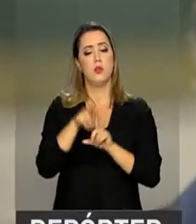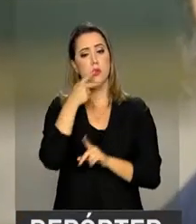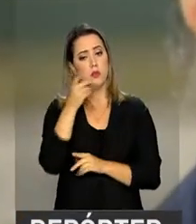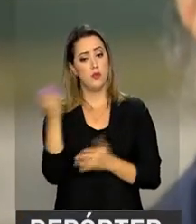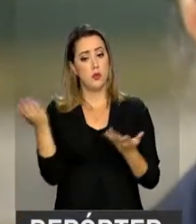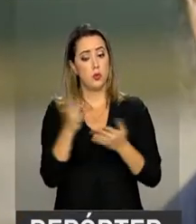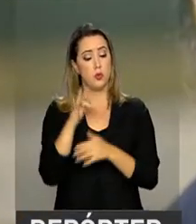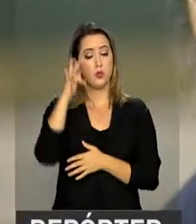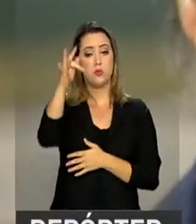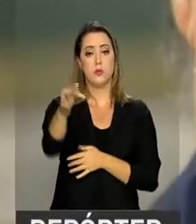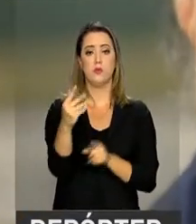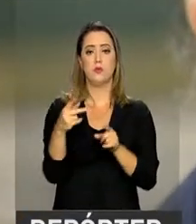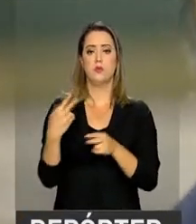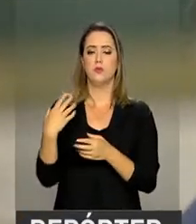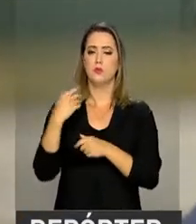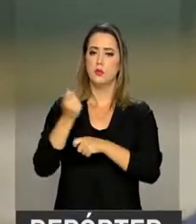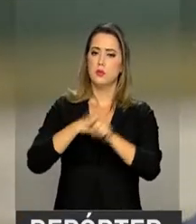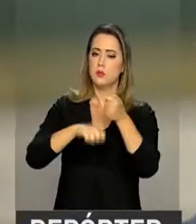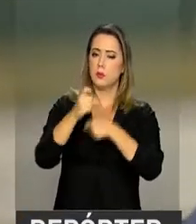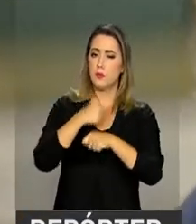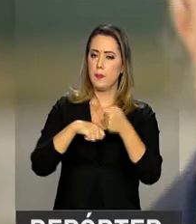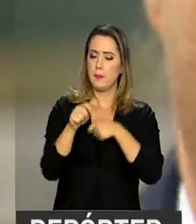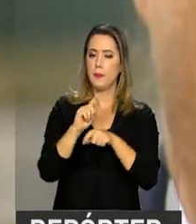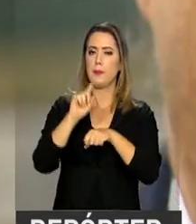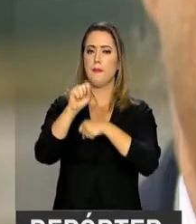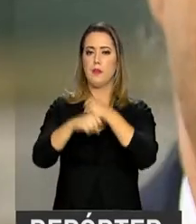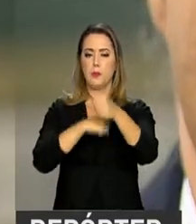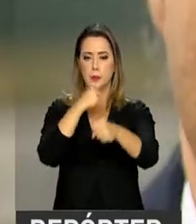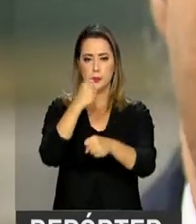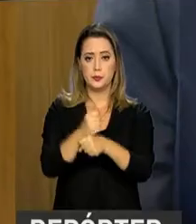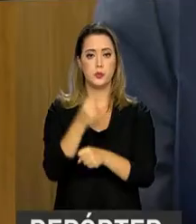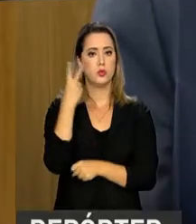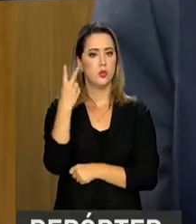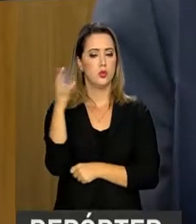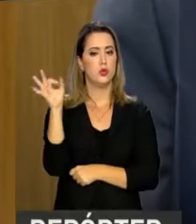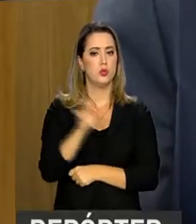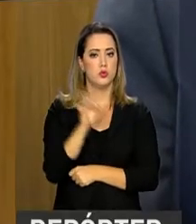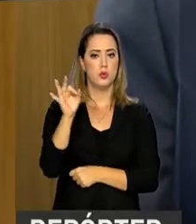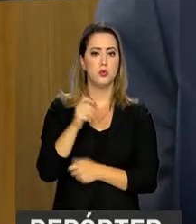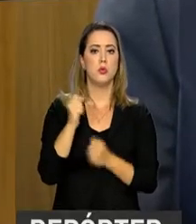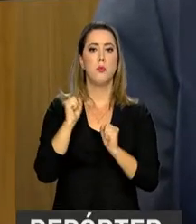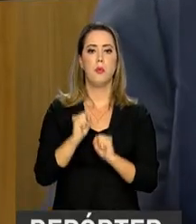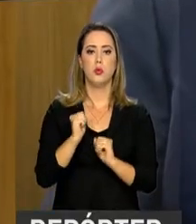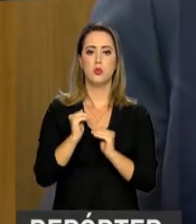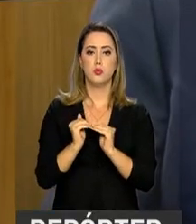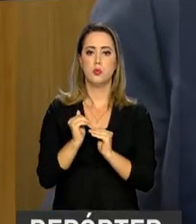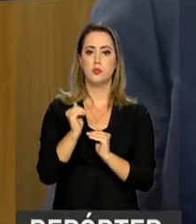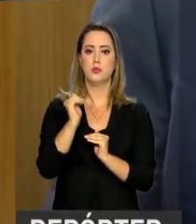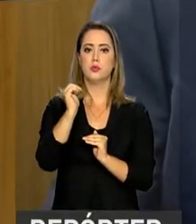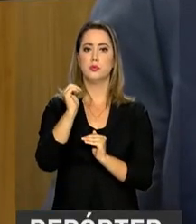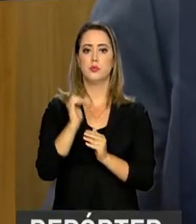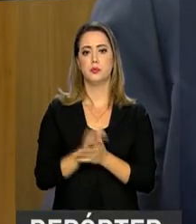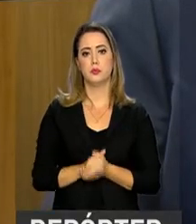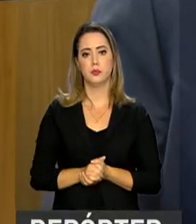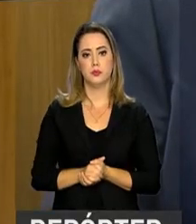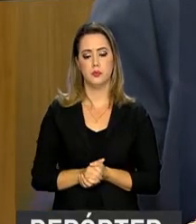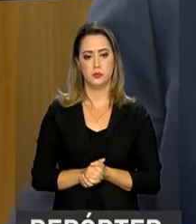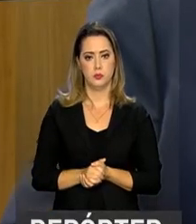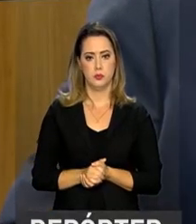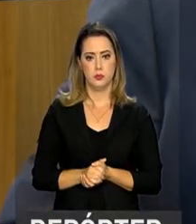atual de crescimento da economia no próximo ano de 2 por cento deverá ser revisada todos os